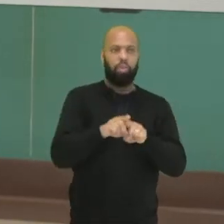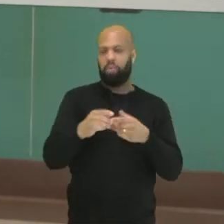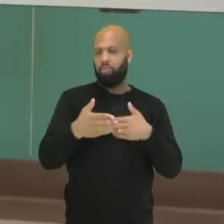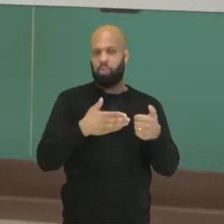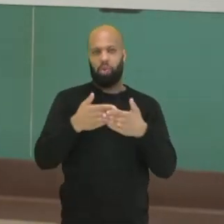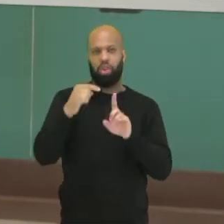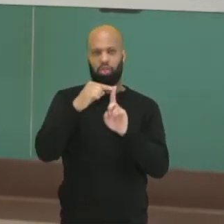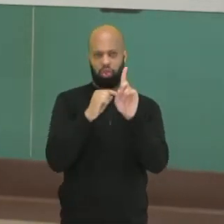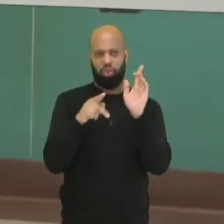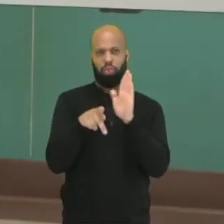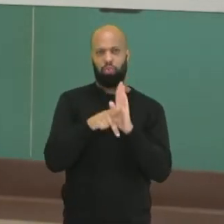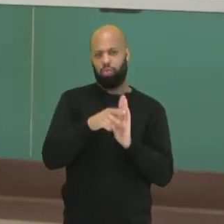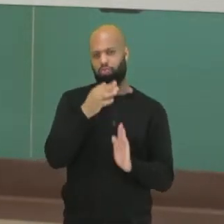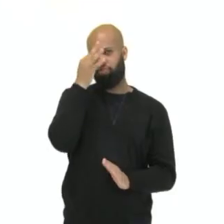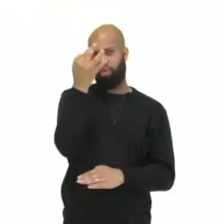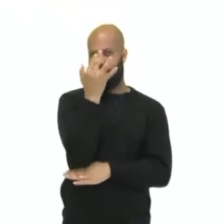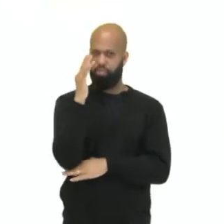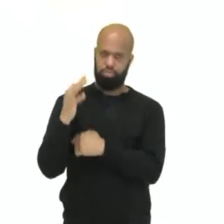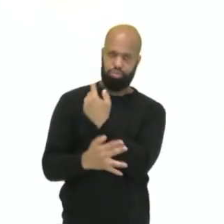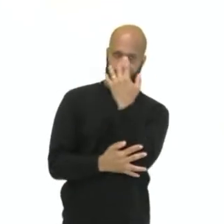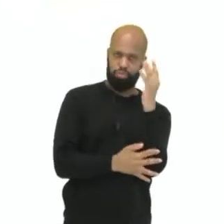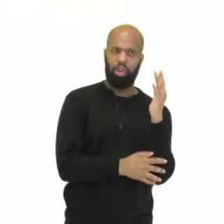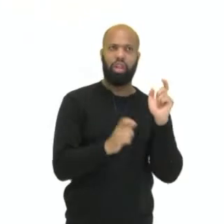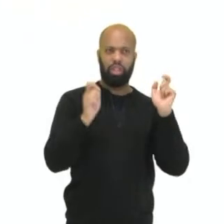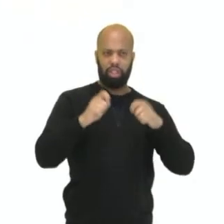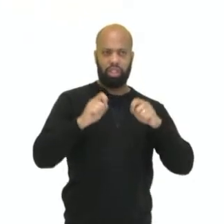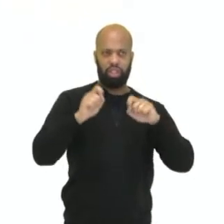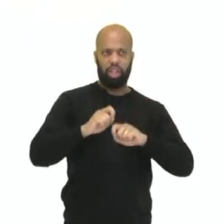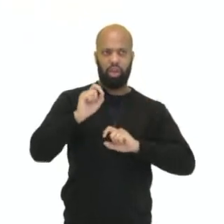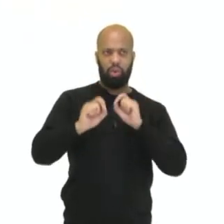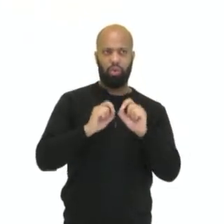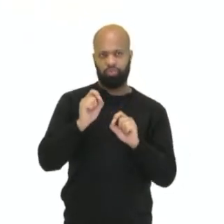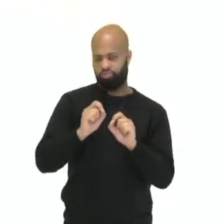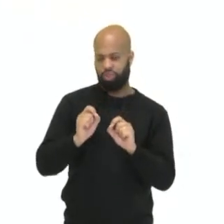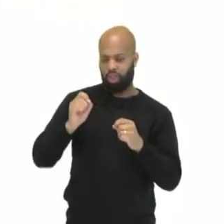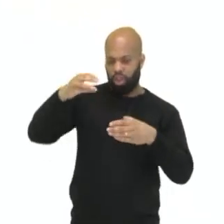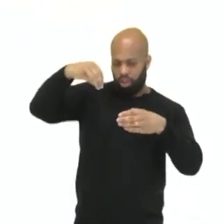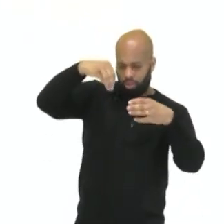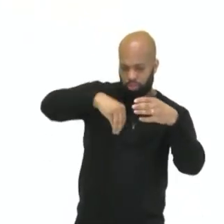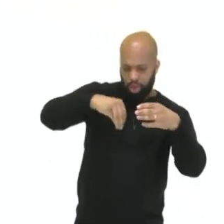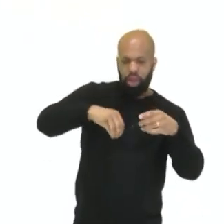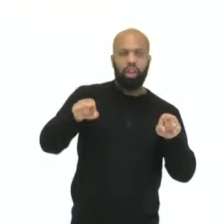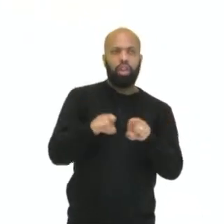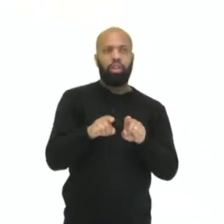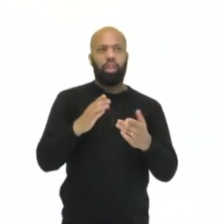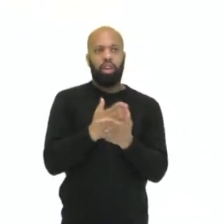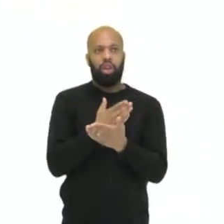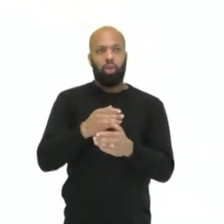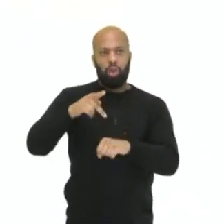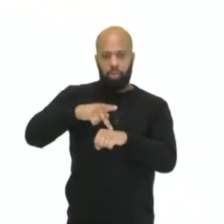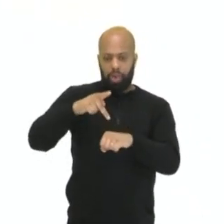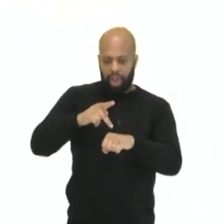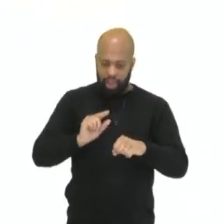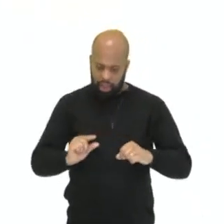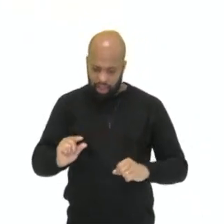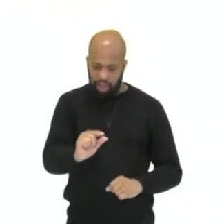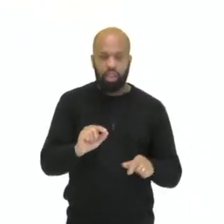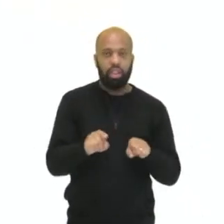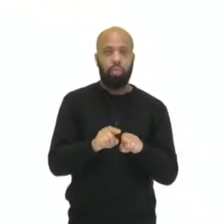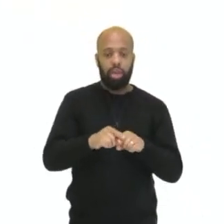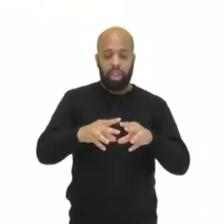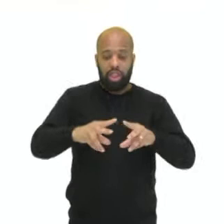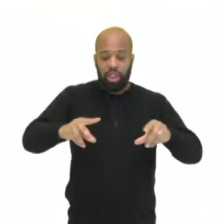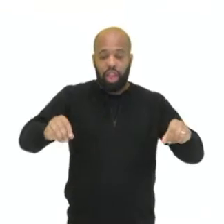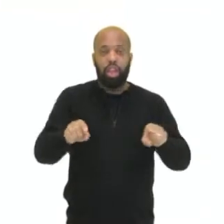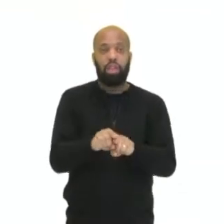ali, que tenha, né, uma certa mais vistosa ali, algumas pedrinhas, terra e água. Agora